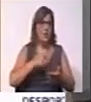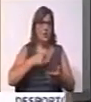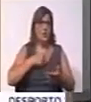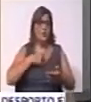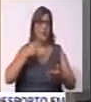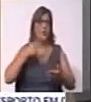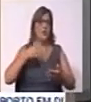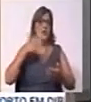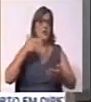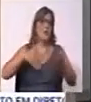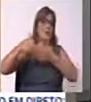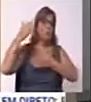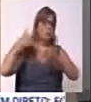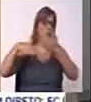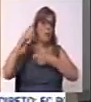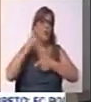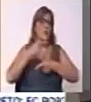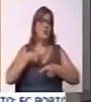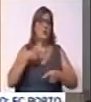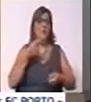lei enquanto